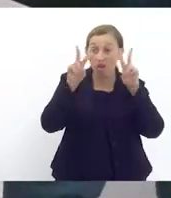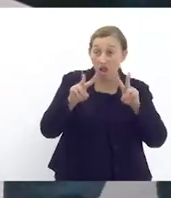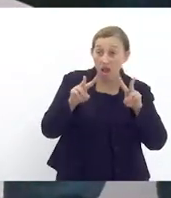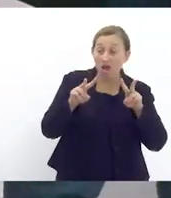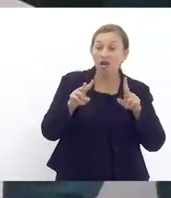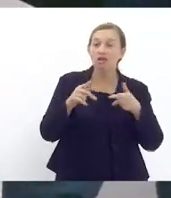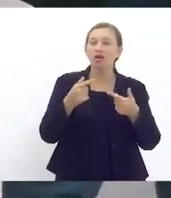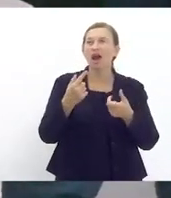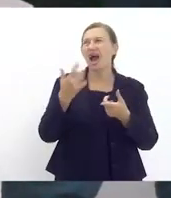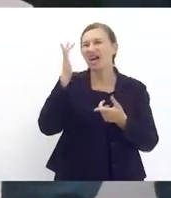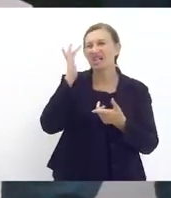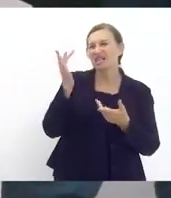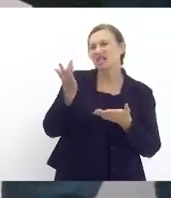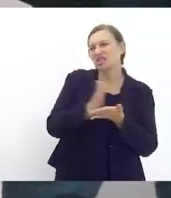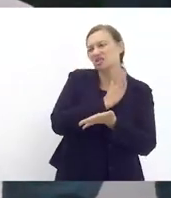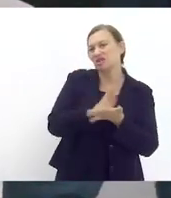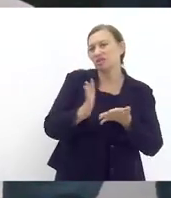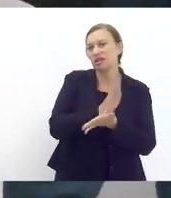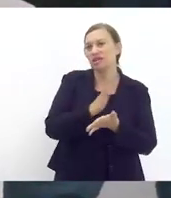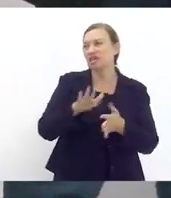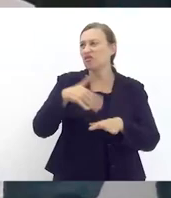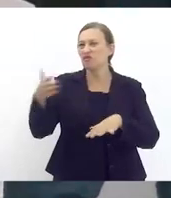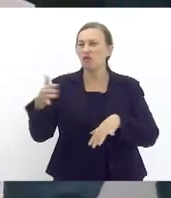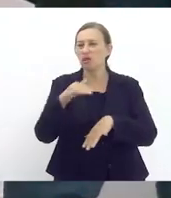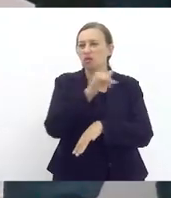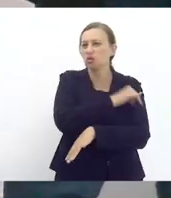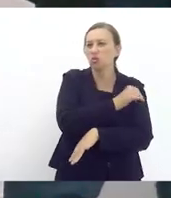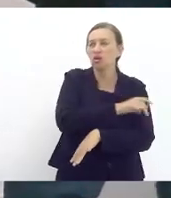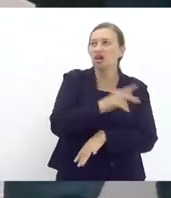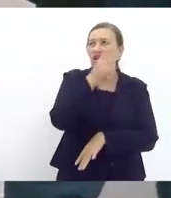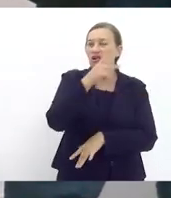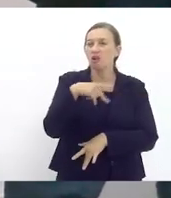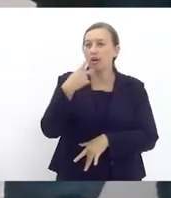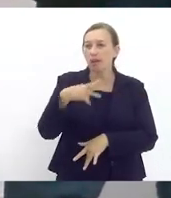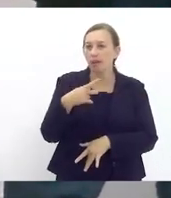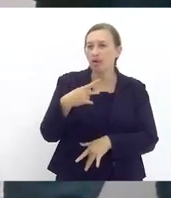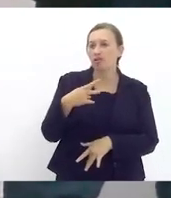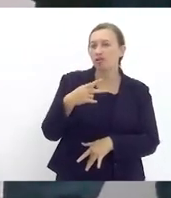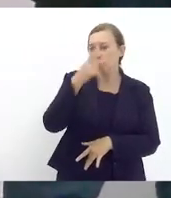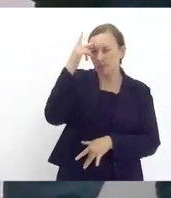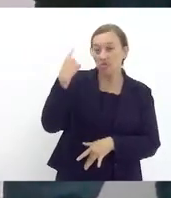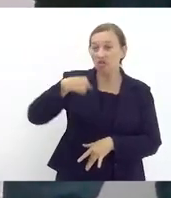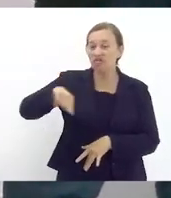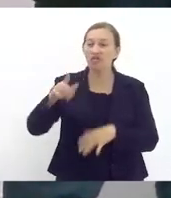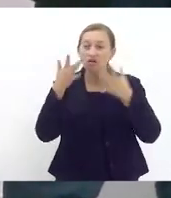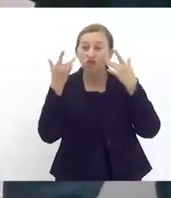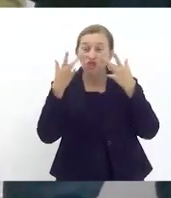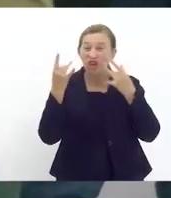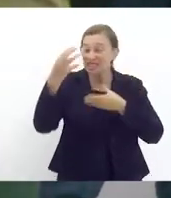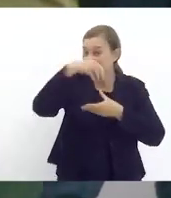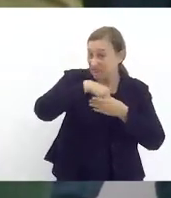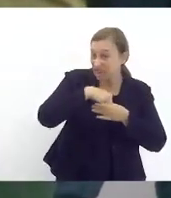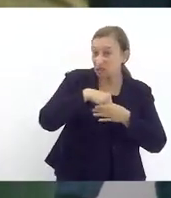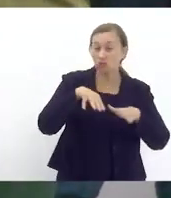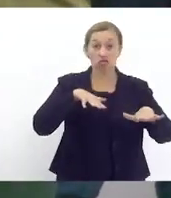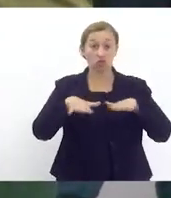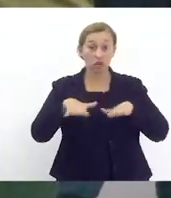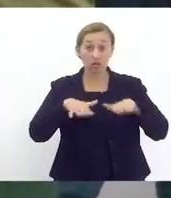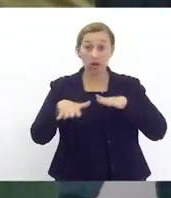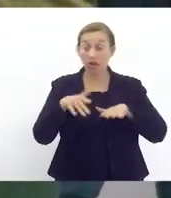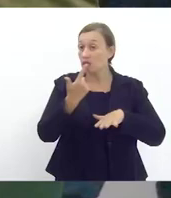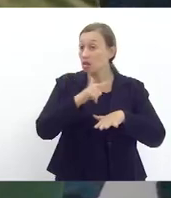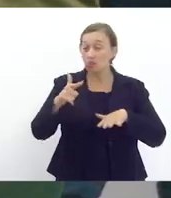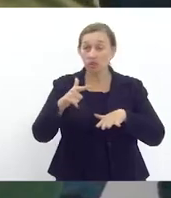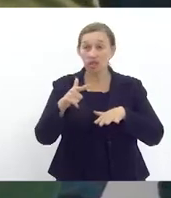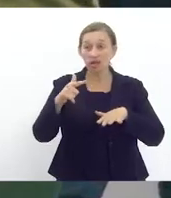que às vezes parece até que é fora do Rio de assim falando com uma pessoa que vai ao teatro e dentro de Jacarepaguá não